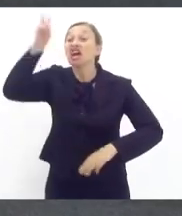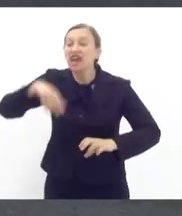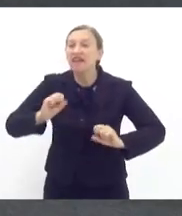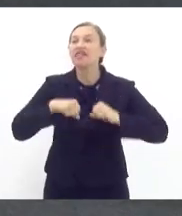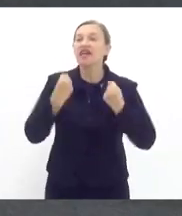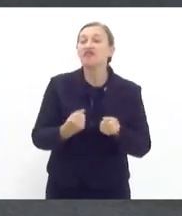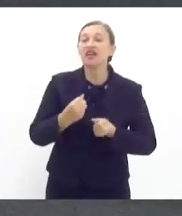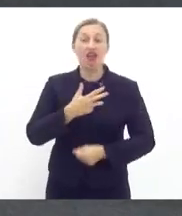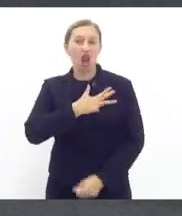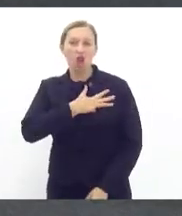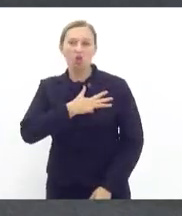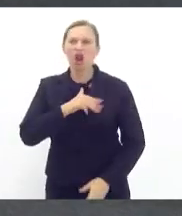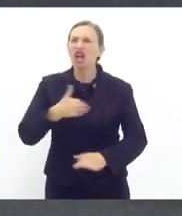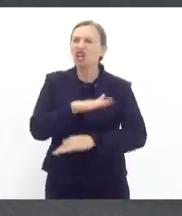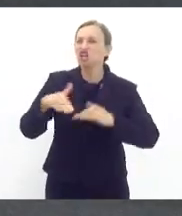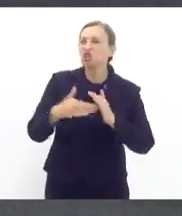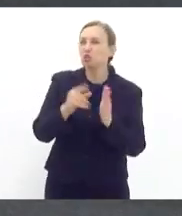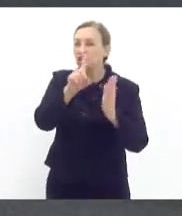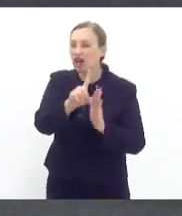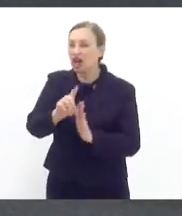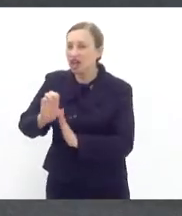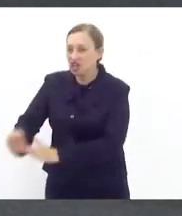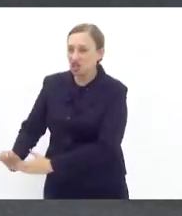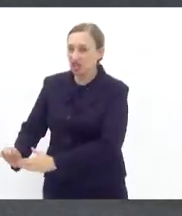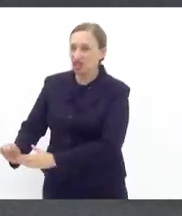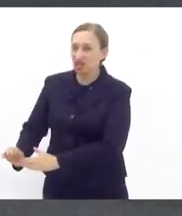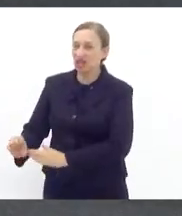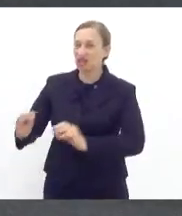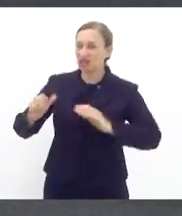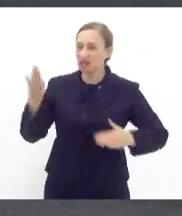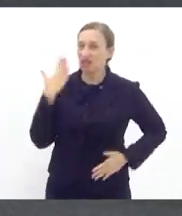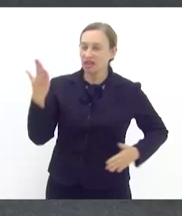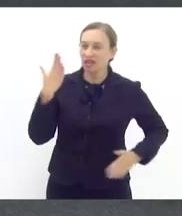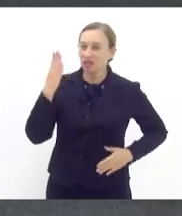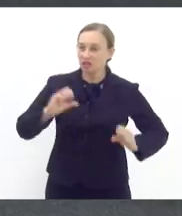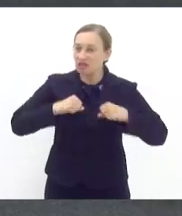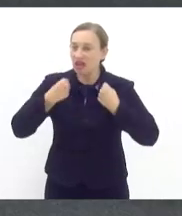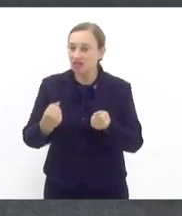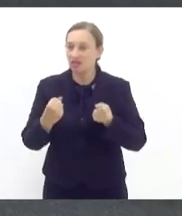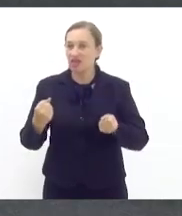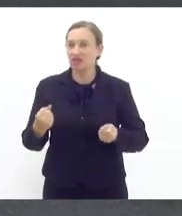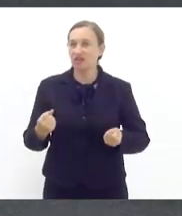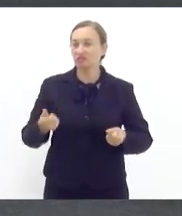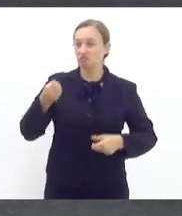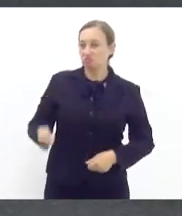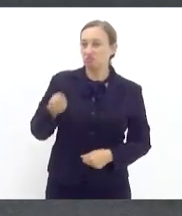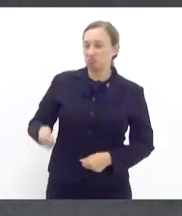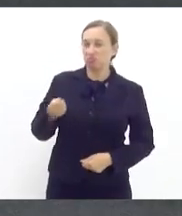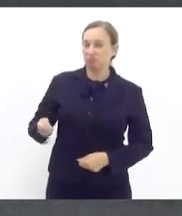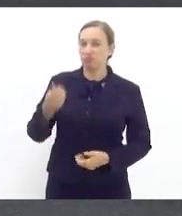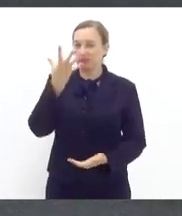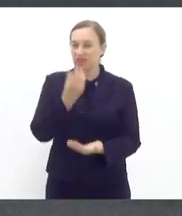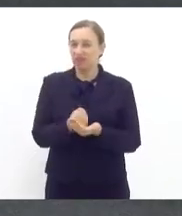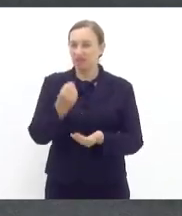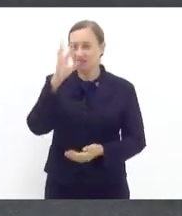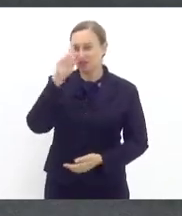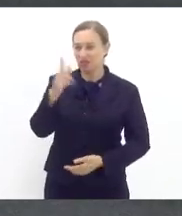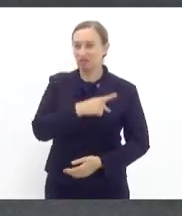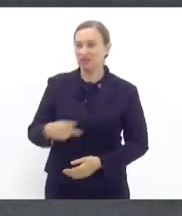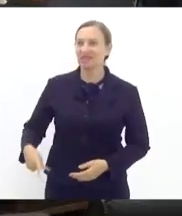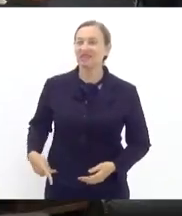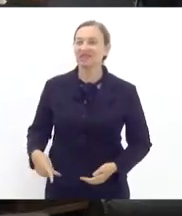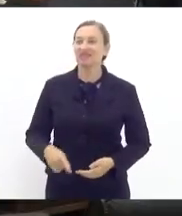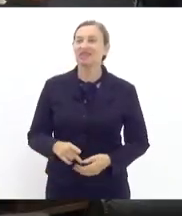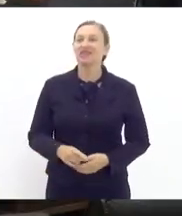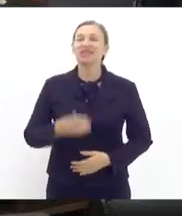é Lula e toda a esquerda que defende bandido vagabundo autoritário ditador está registrado senhora presidente muito obrigado deputado